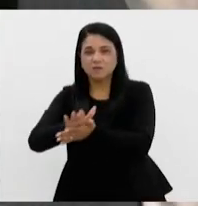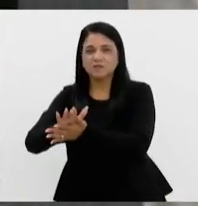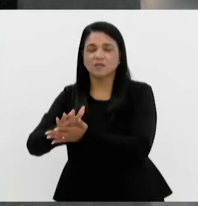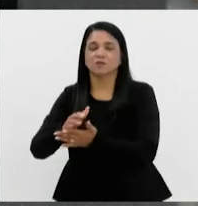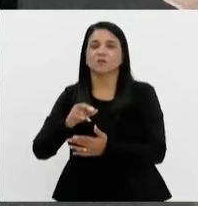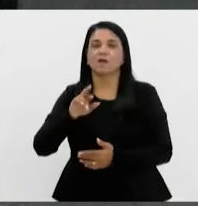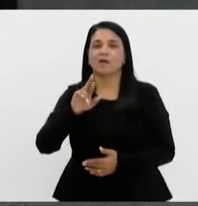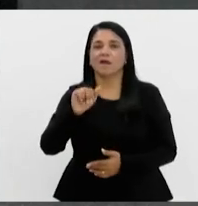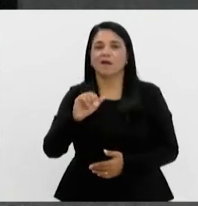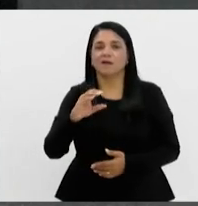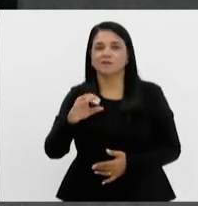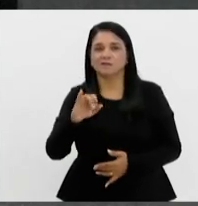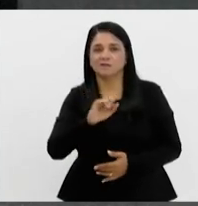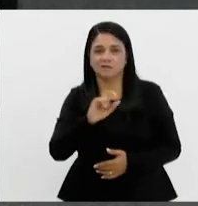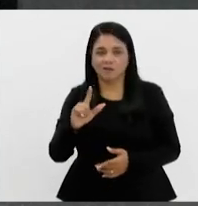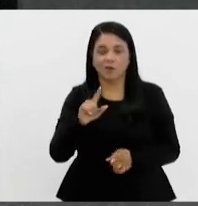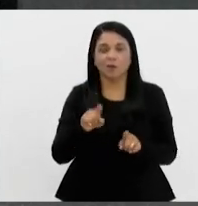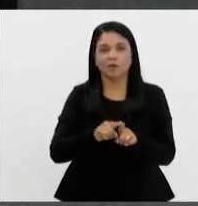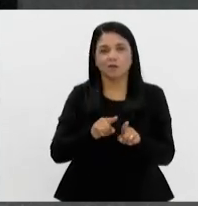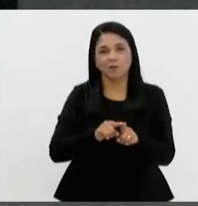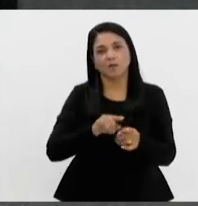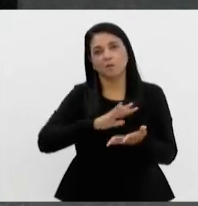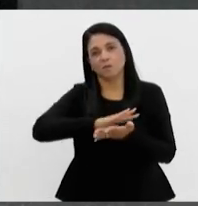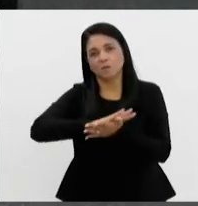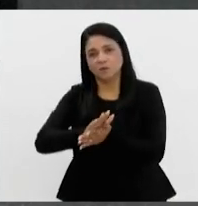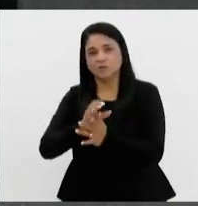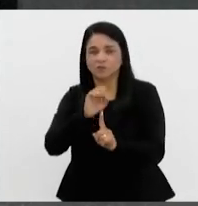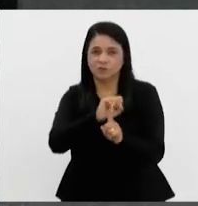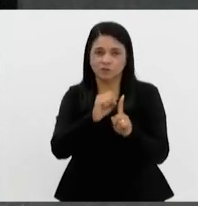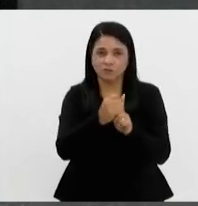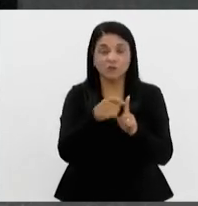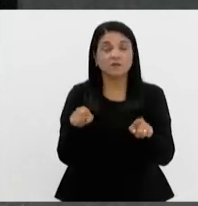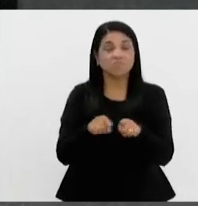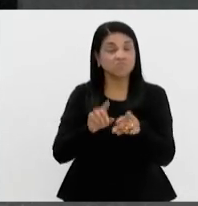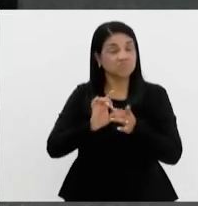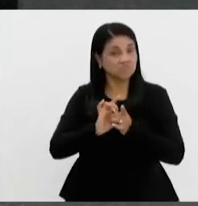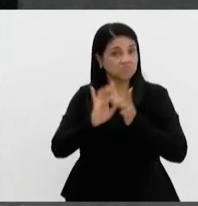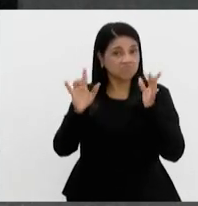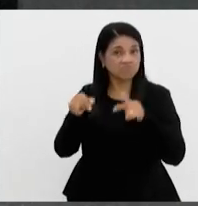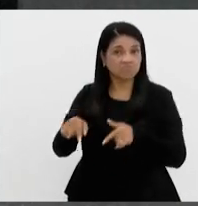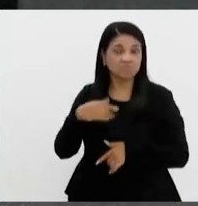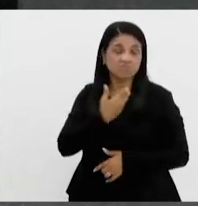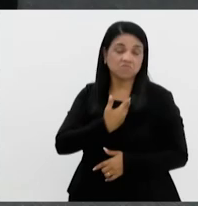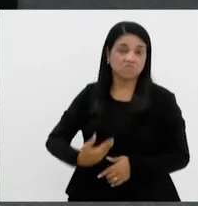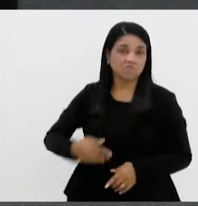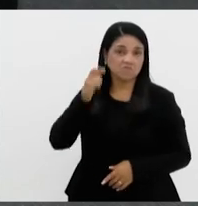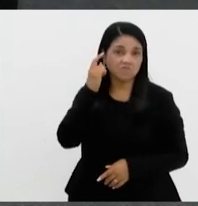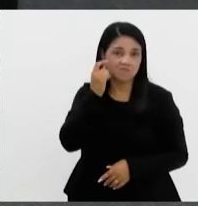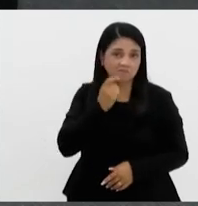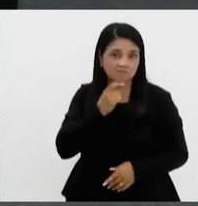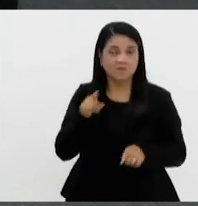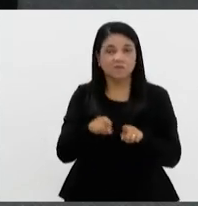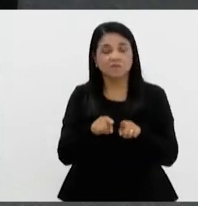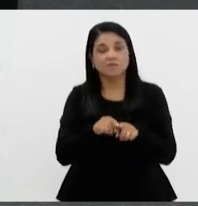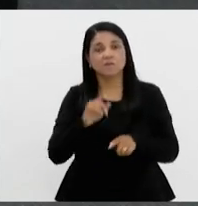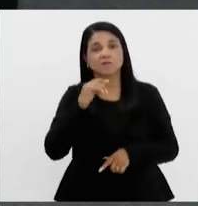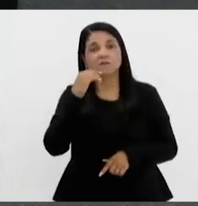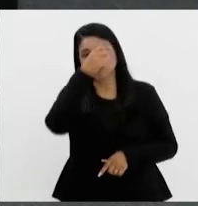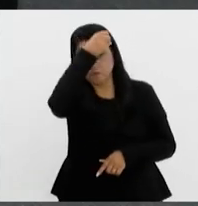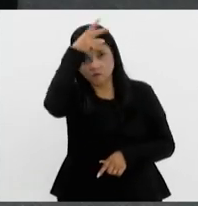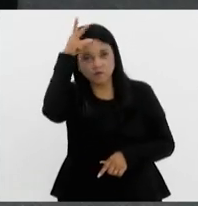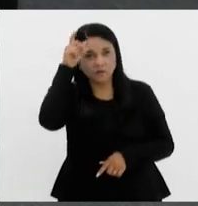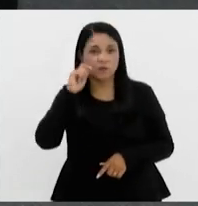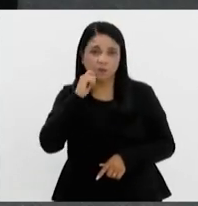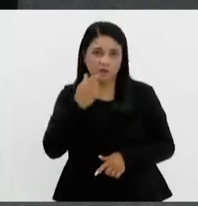Janeiro com o aval do governador do estado e com o aval do prefeito da cidade do Rio de Janeiro. Ainda bem que